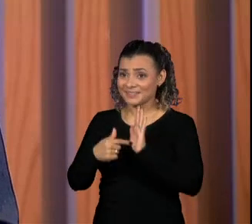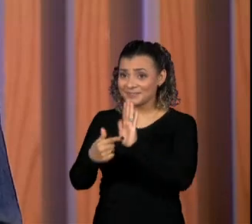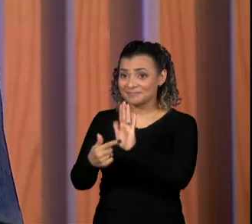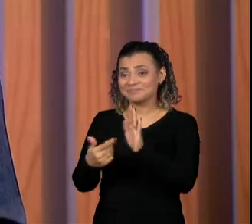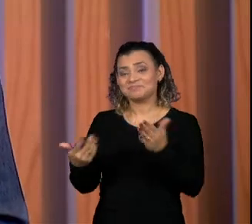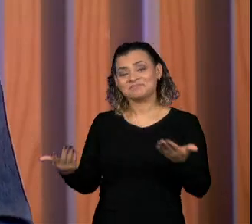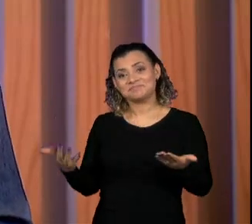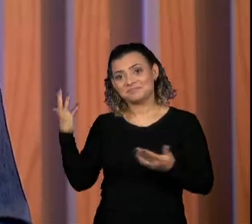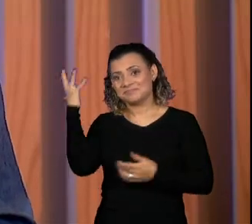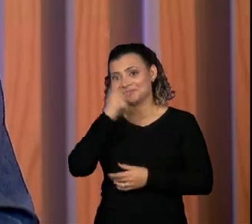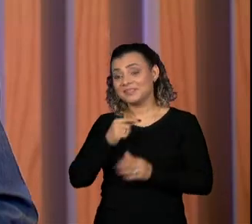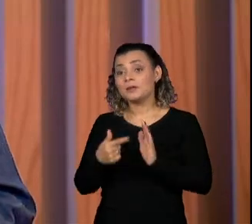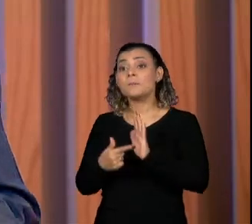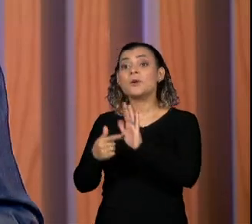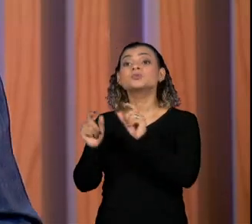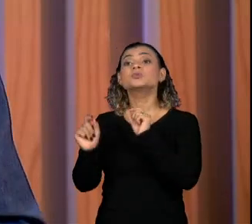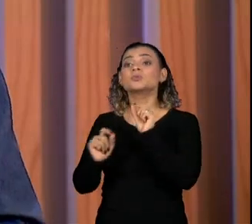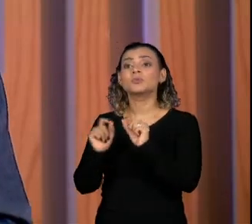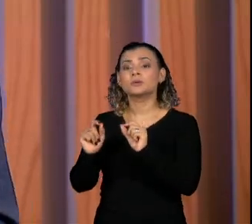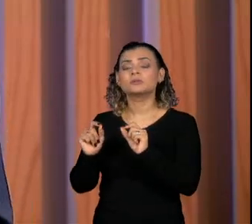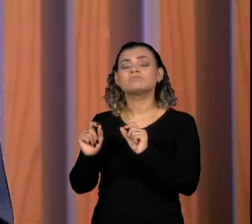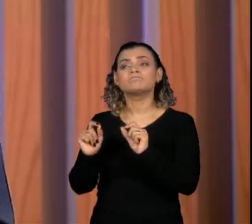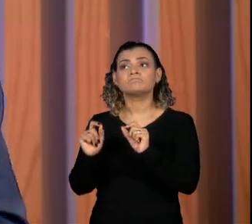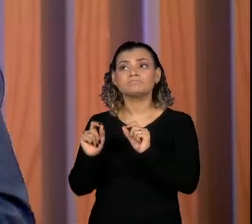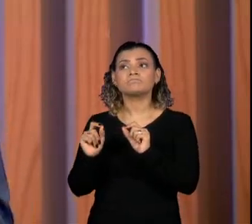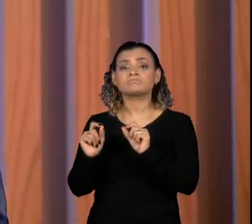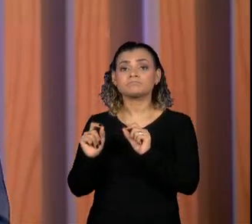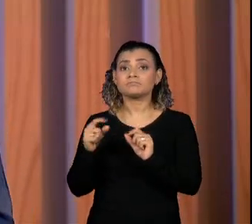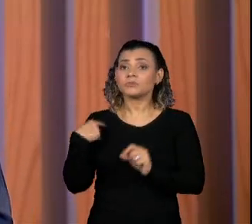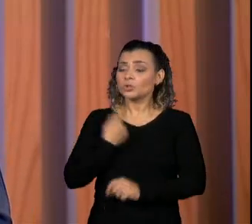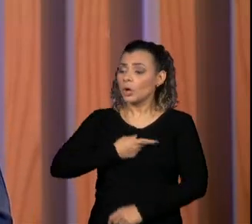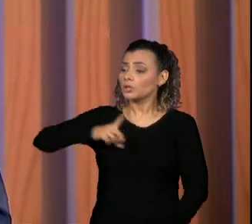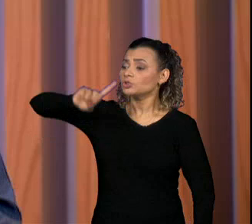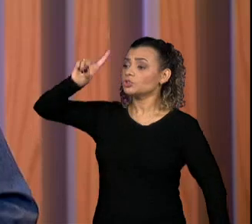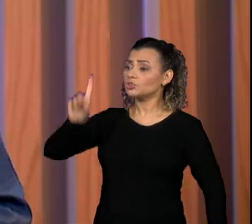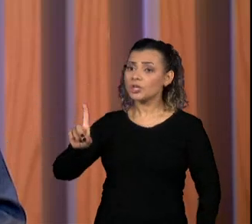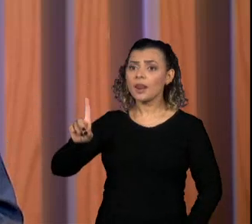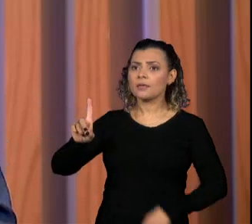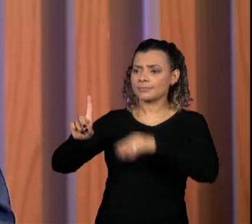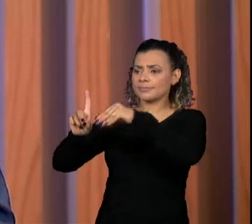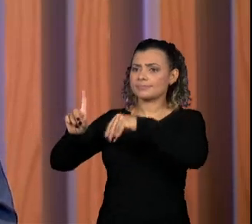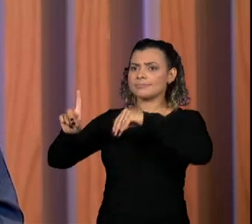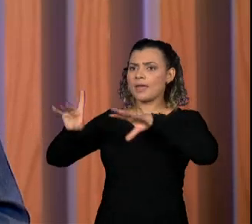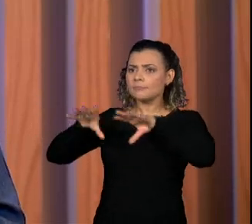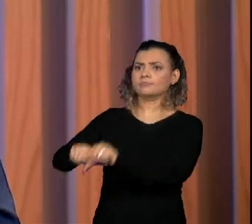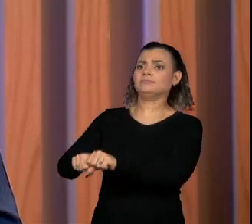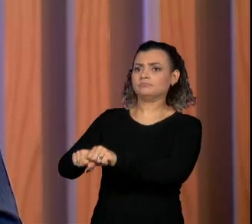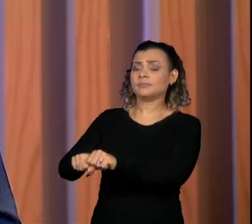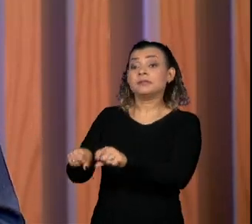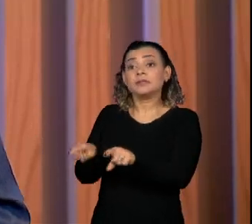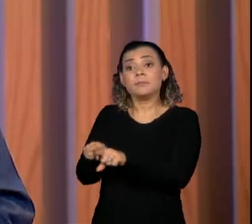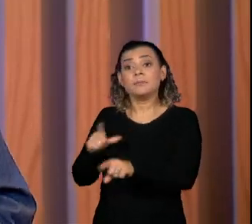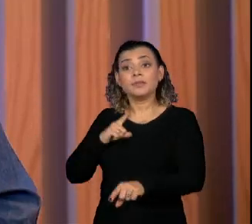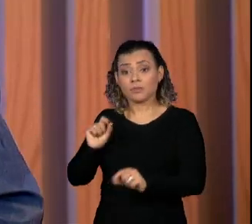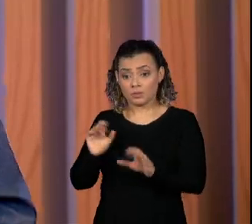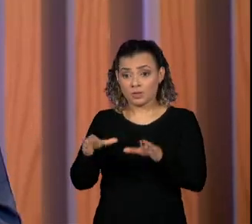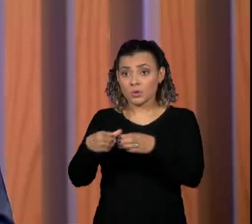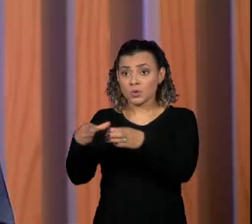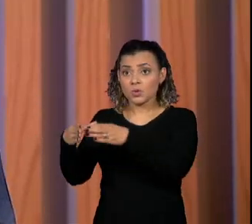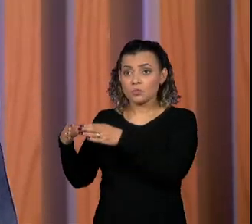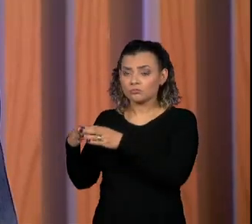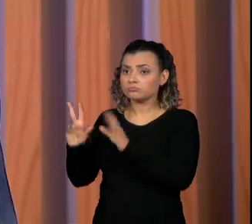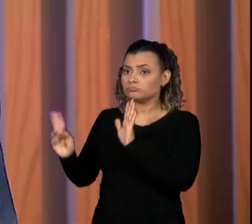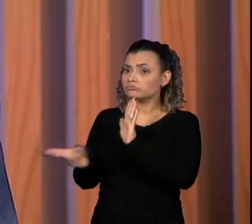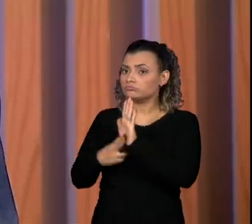programa, que vai mostrando que, para além de ter direito de uso e de registro dessas terras, essas comunidades se